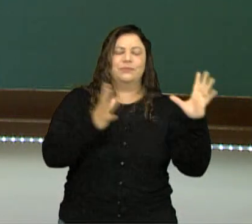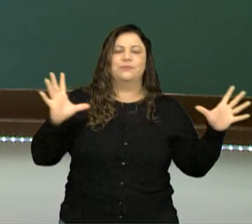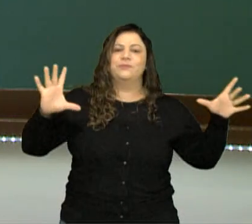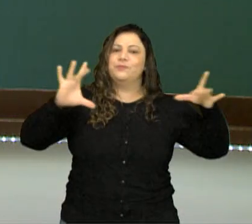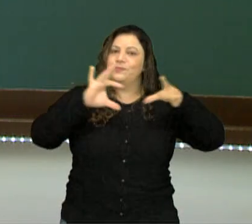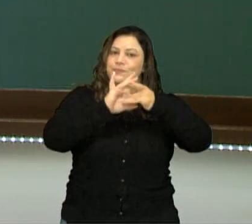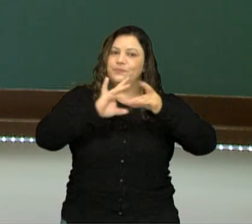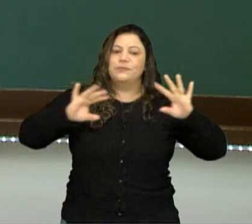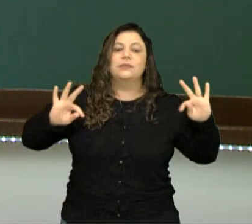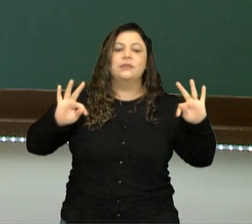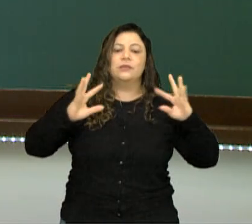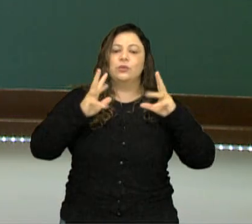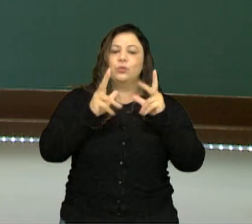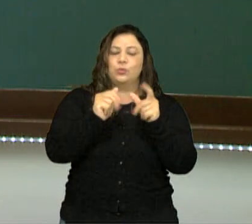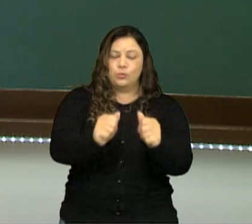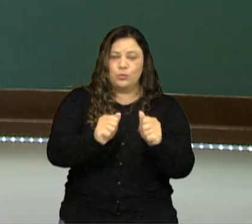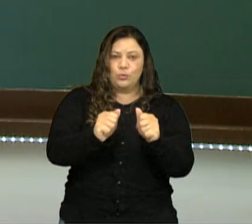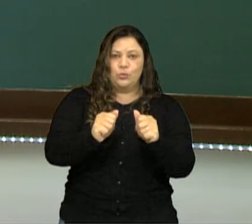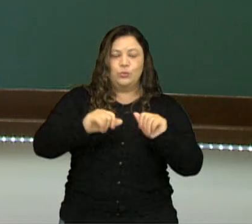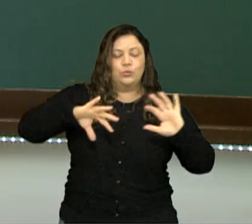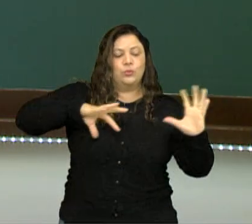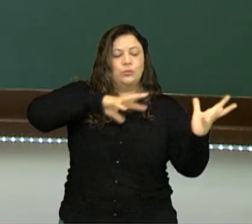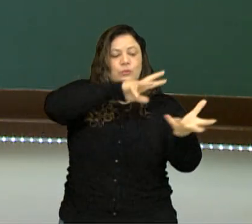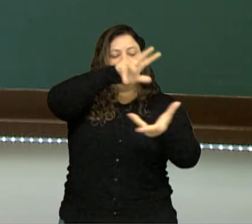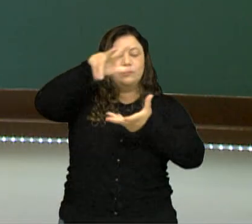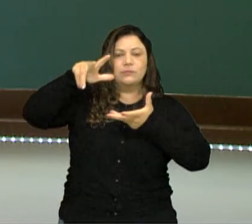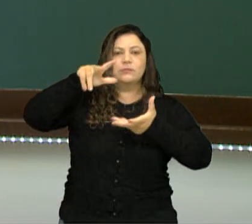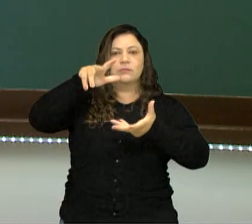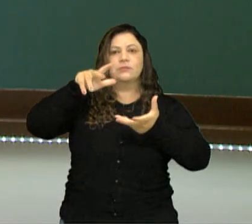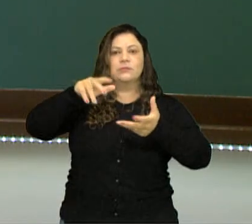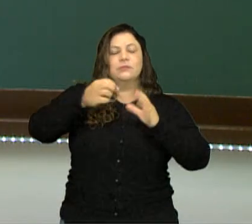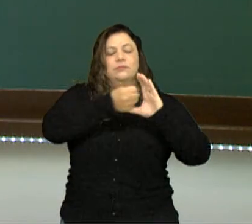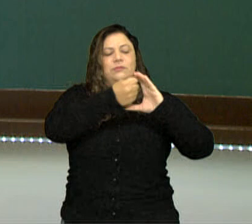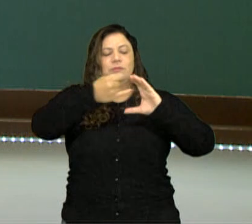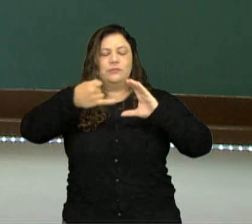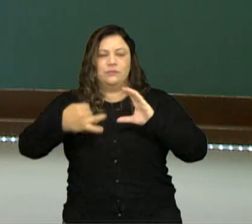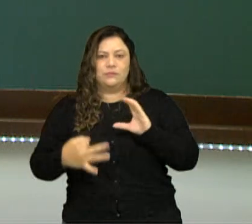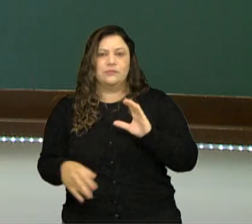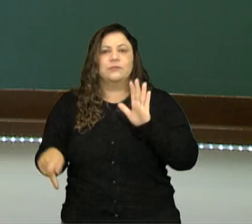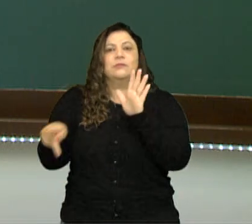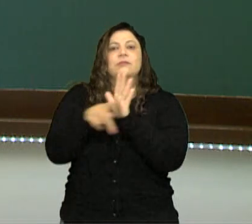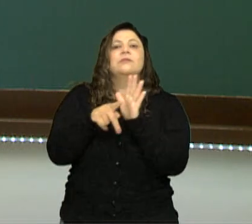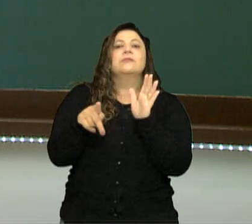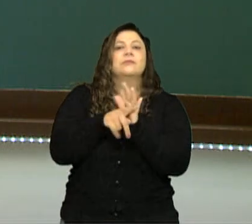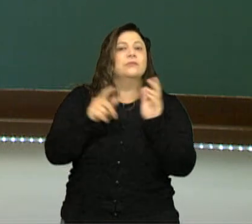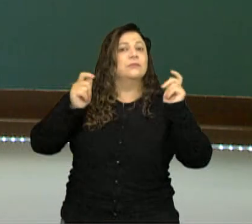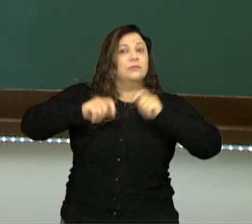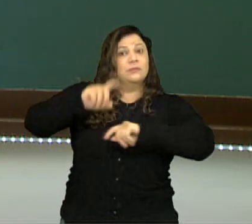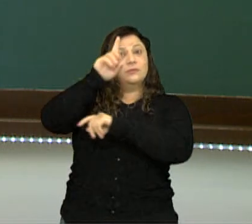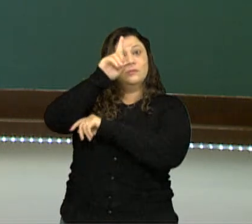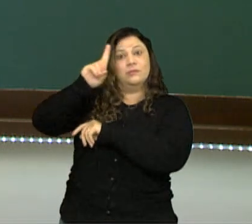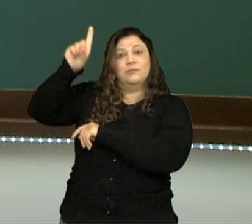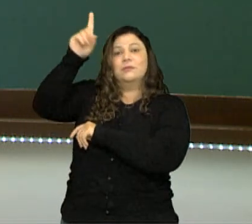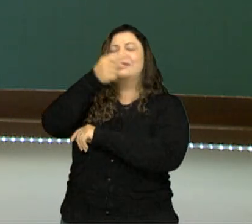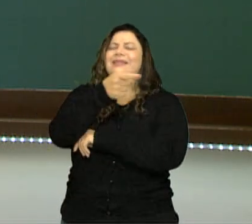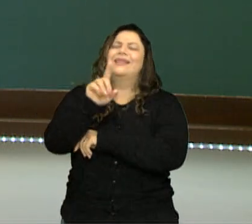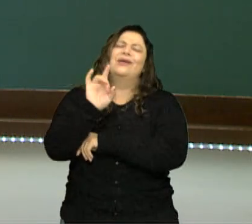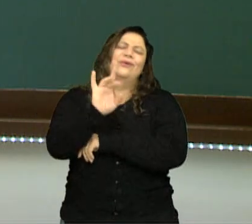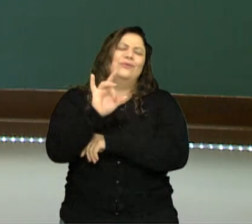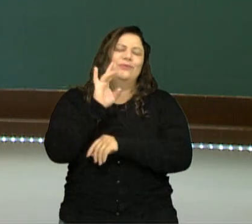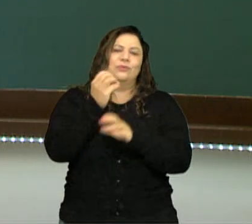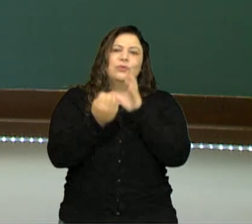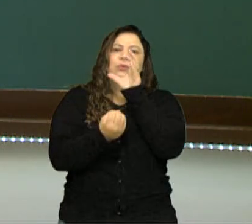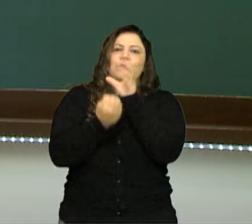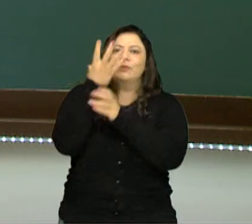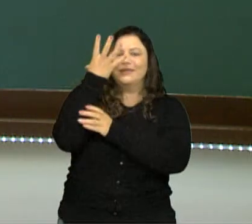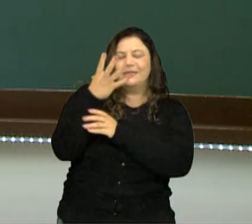tudo. Concepção panteísta de mundo, essa característica da imanência divina. Deus não como um criador, mas como